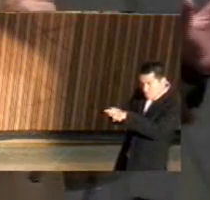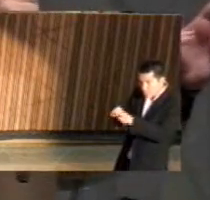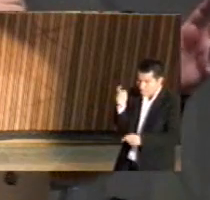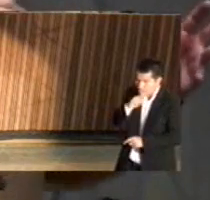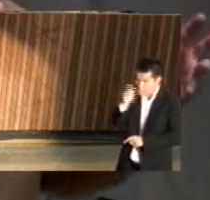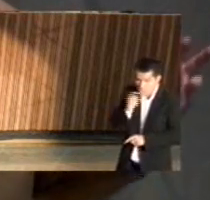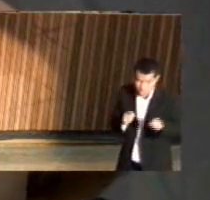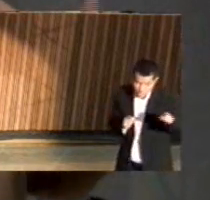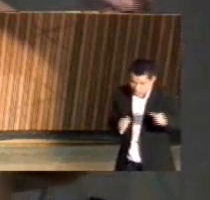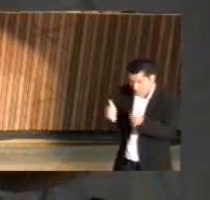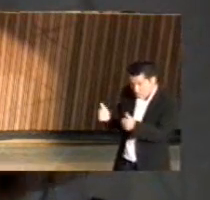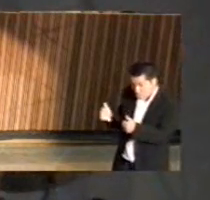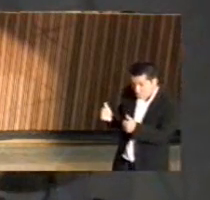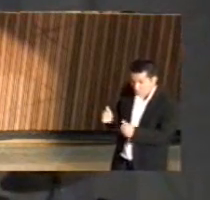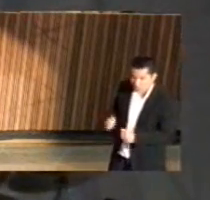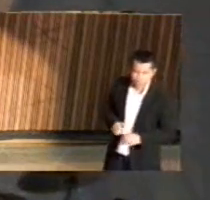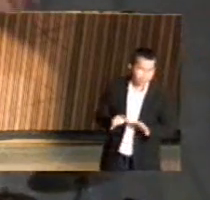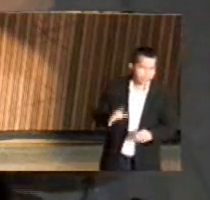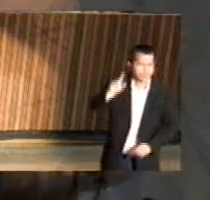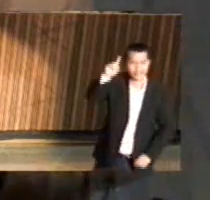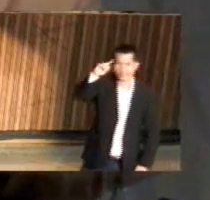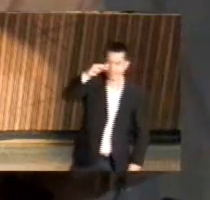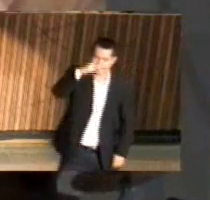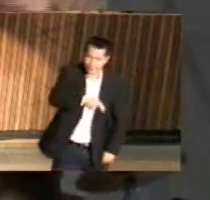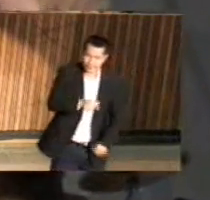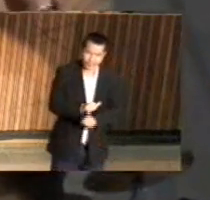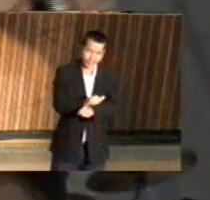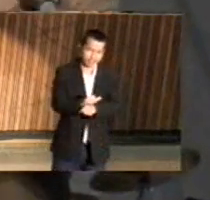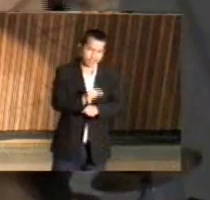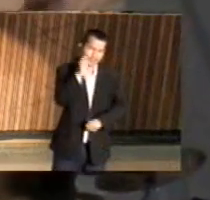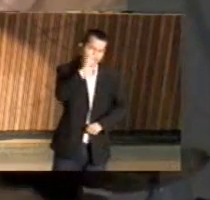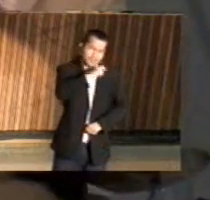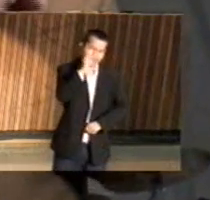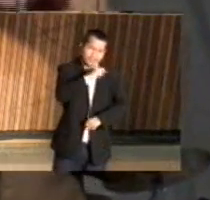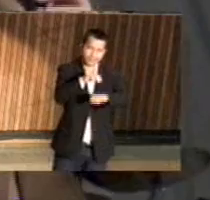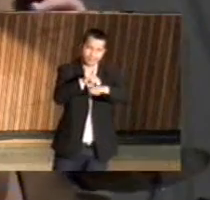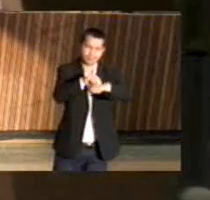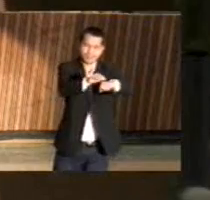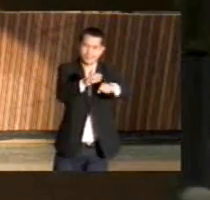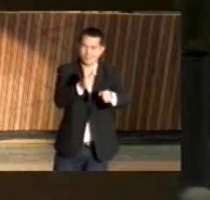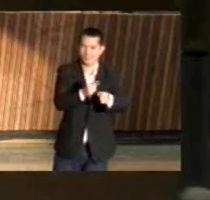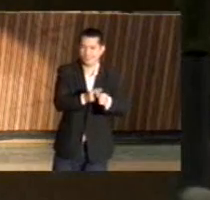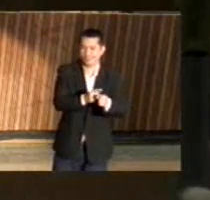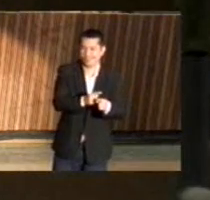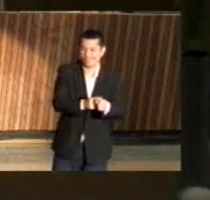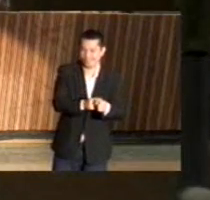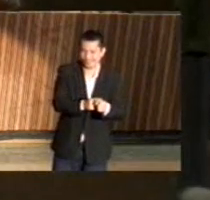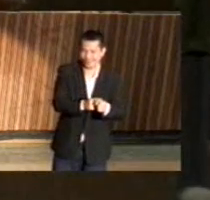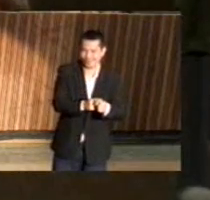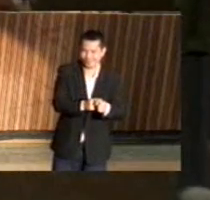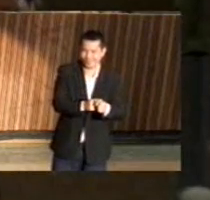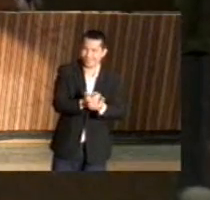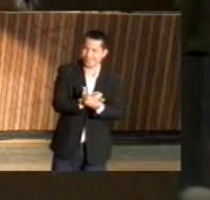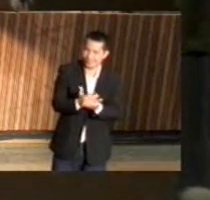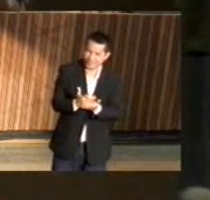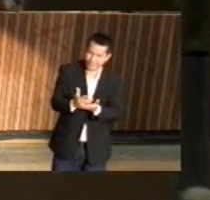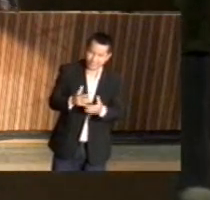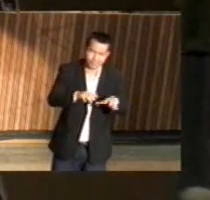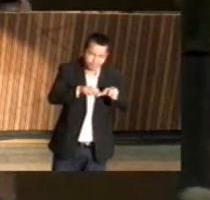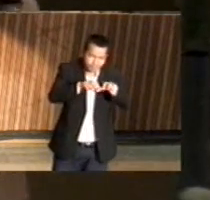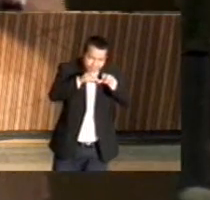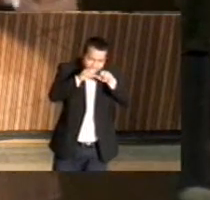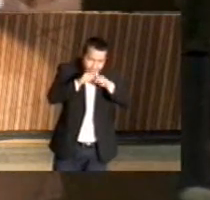o teste da prosperidade, dos bens e dos relacionamentos que estão agora dentro da sua